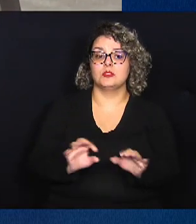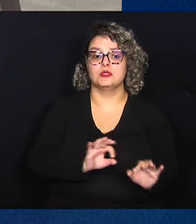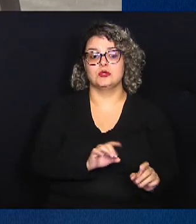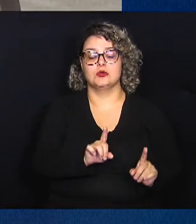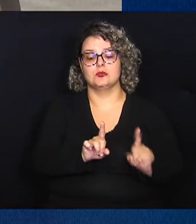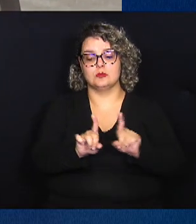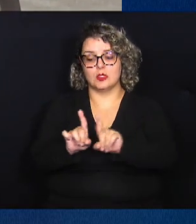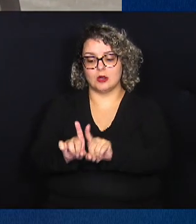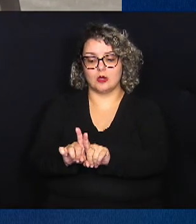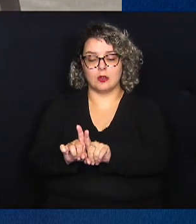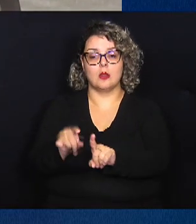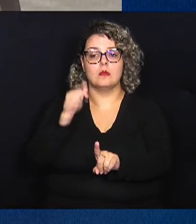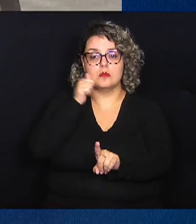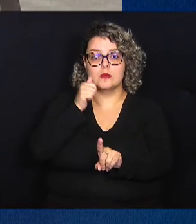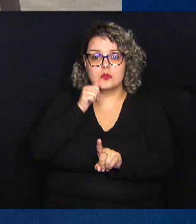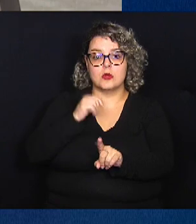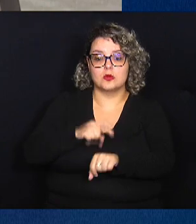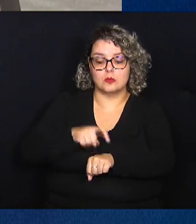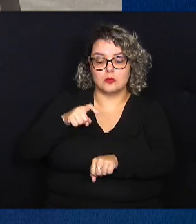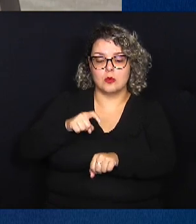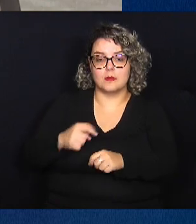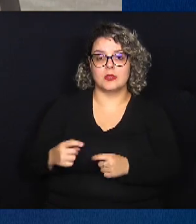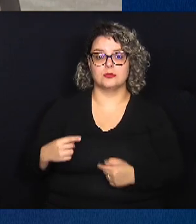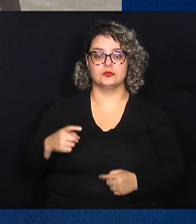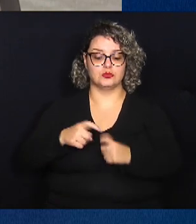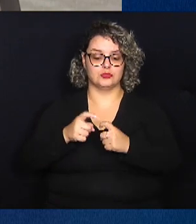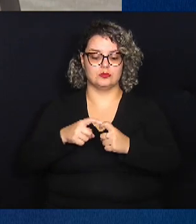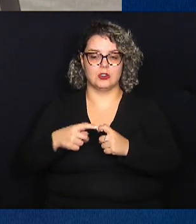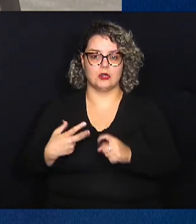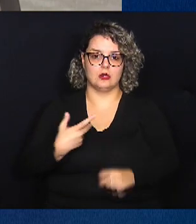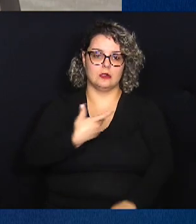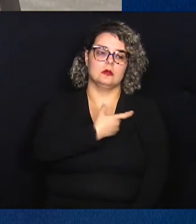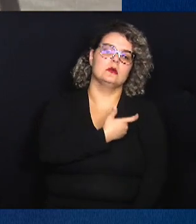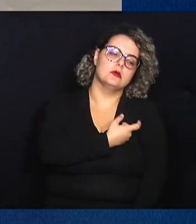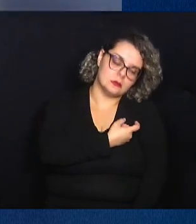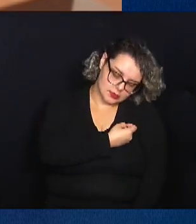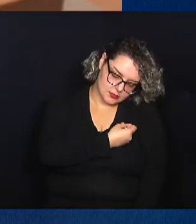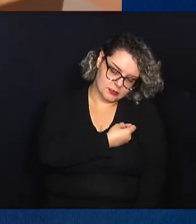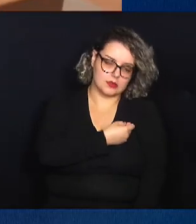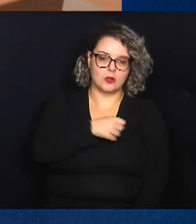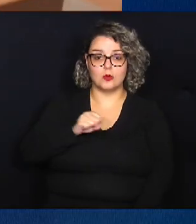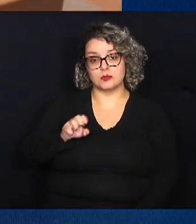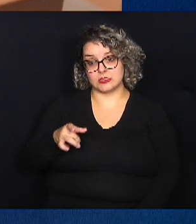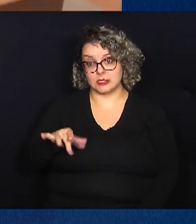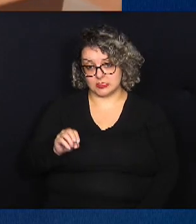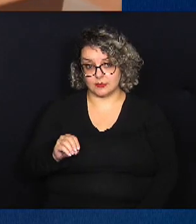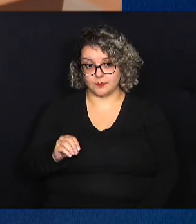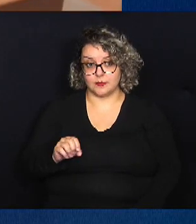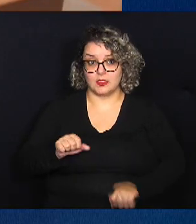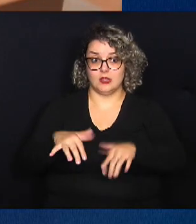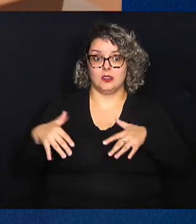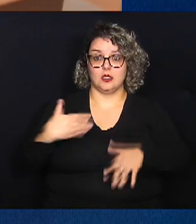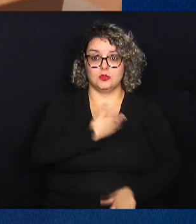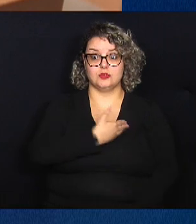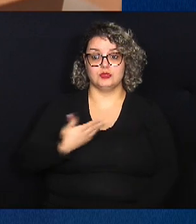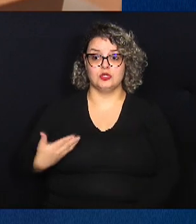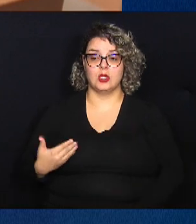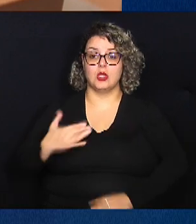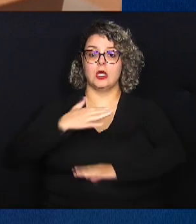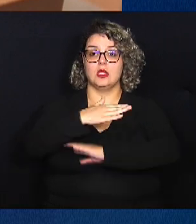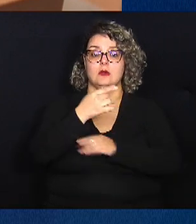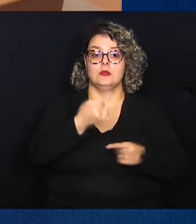a mulheres durante procedimento médico com anestesia ou sedação. Em audiência pública, a Câmara